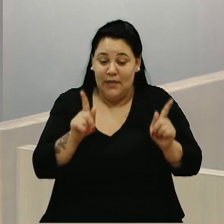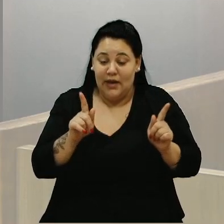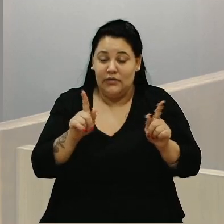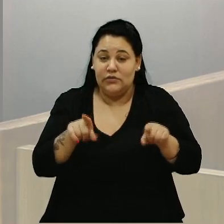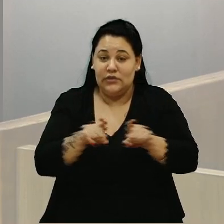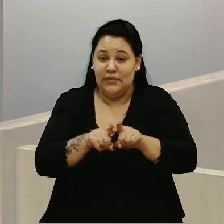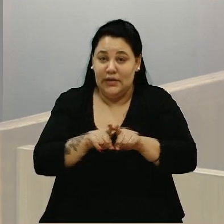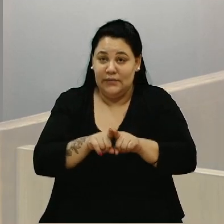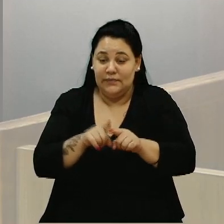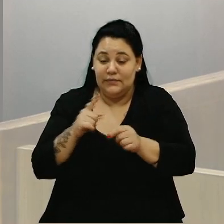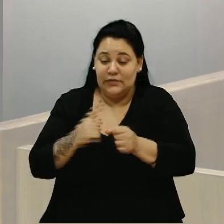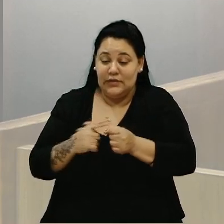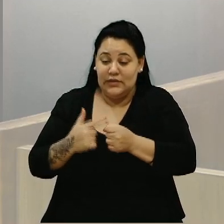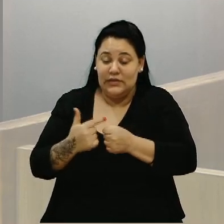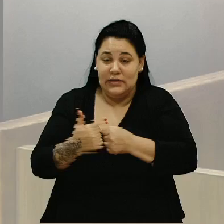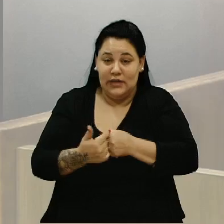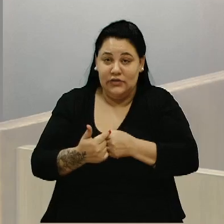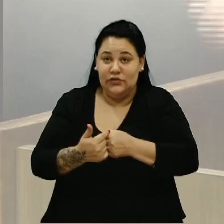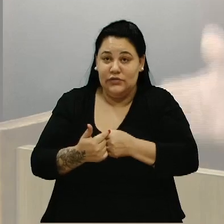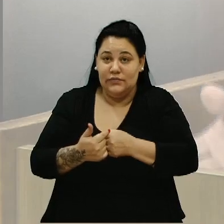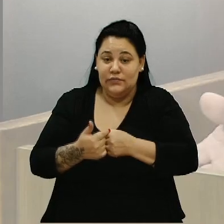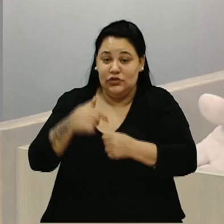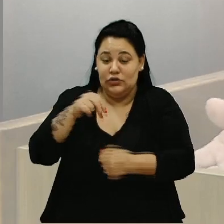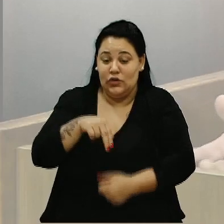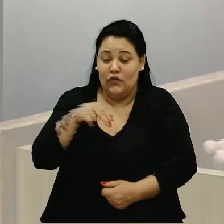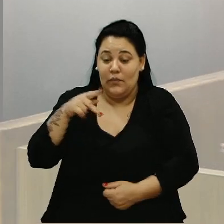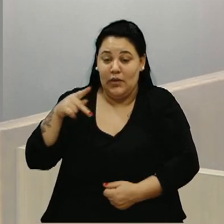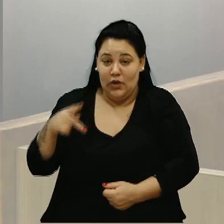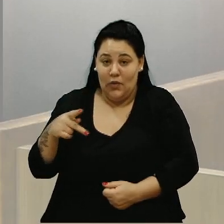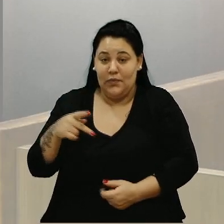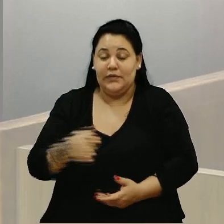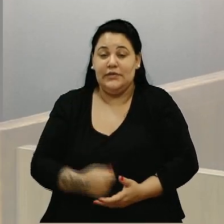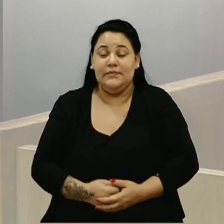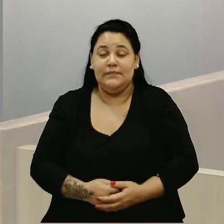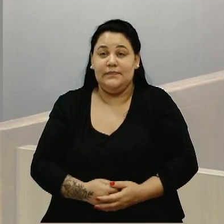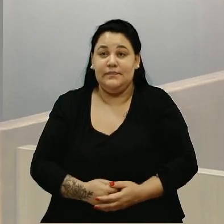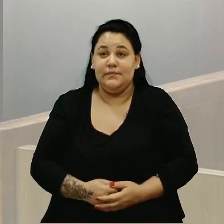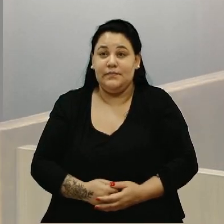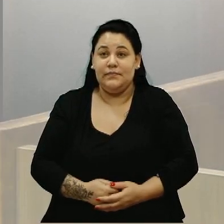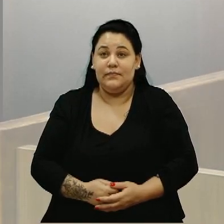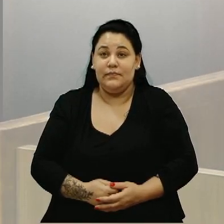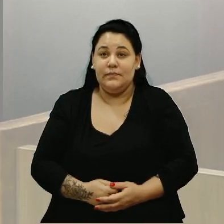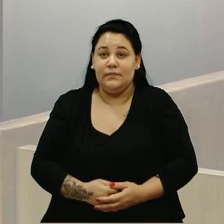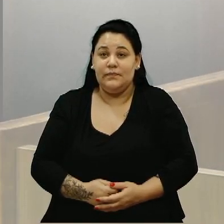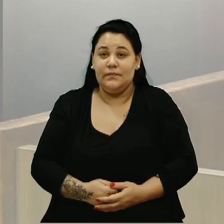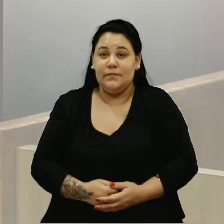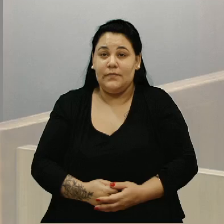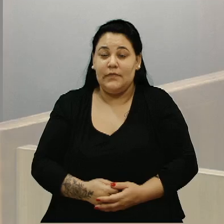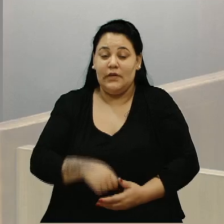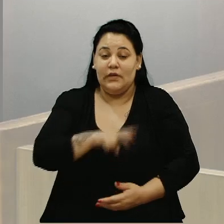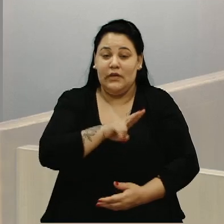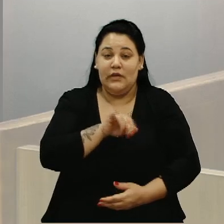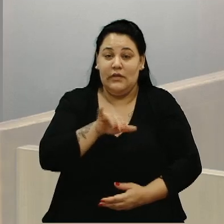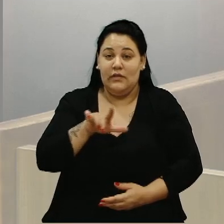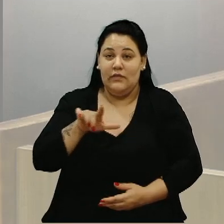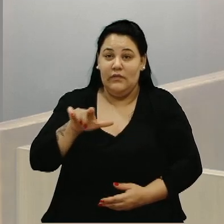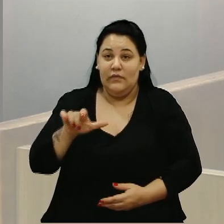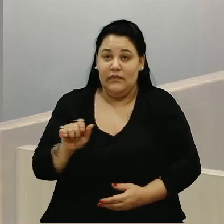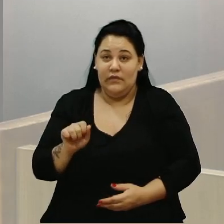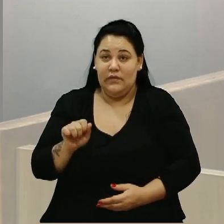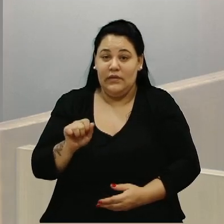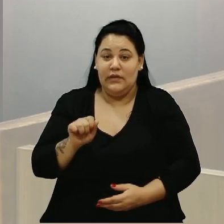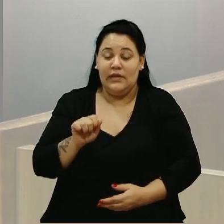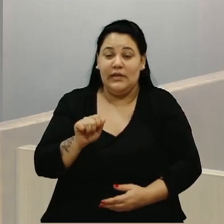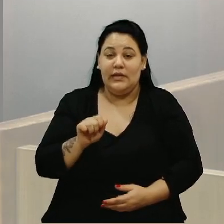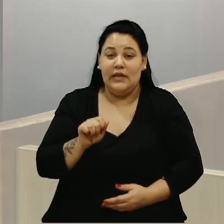cidade de Nova Petrópolis, que estão ali também na Vila Linha Brasil,